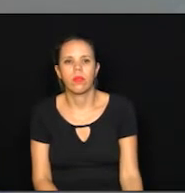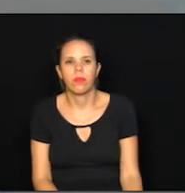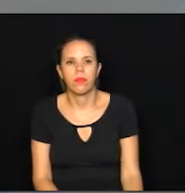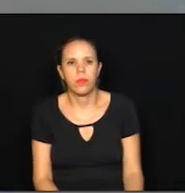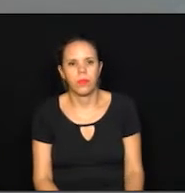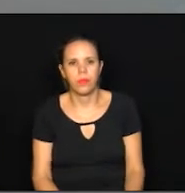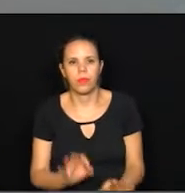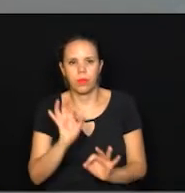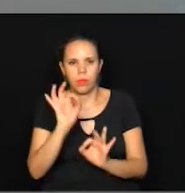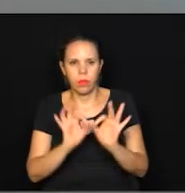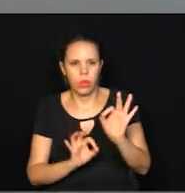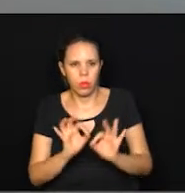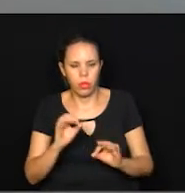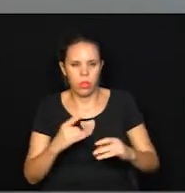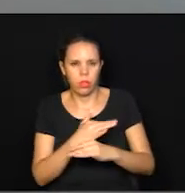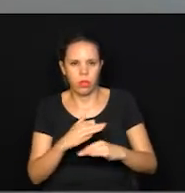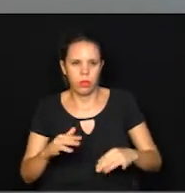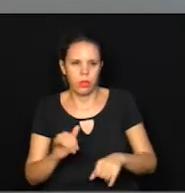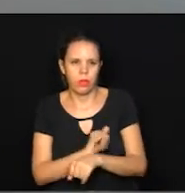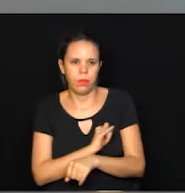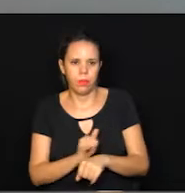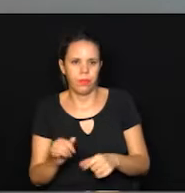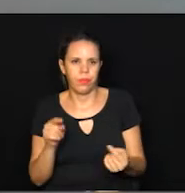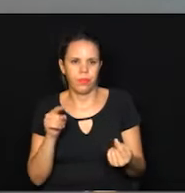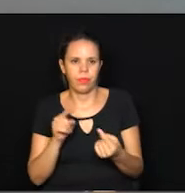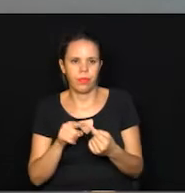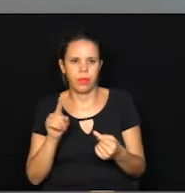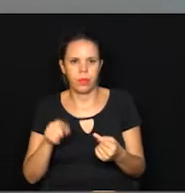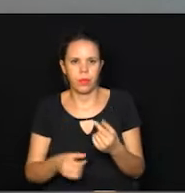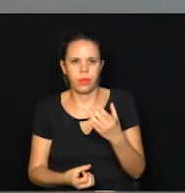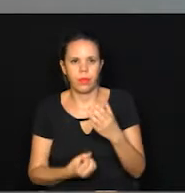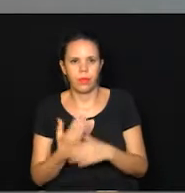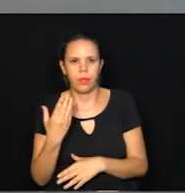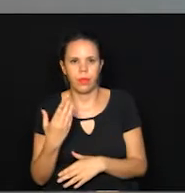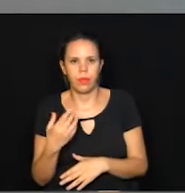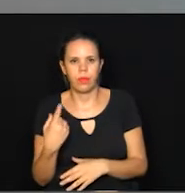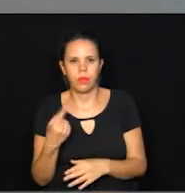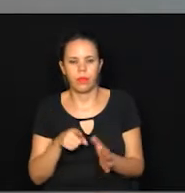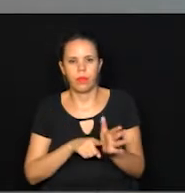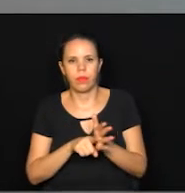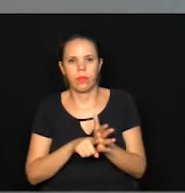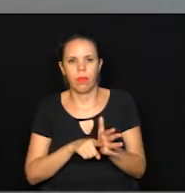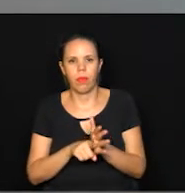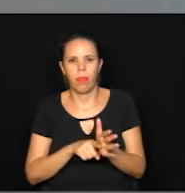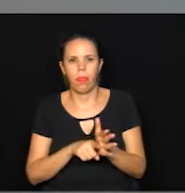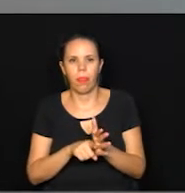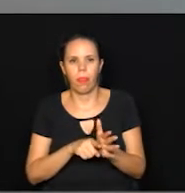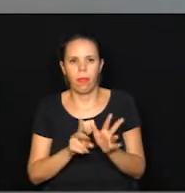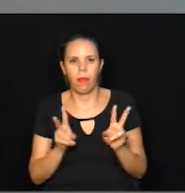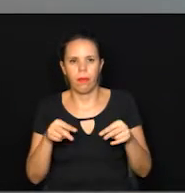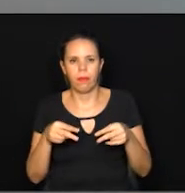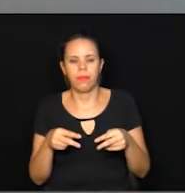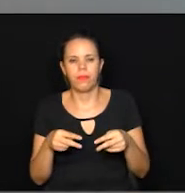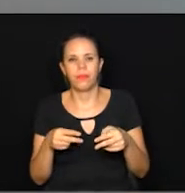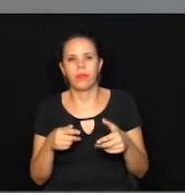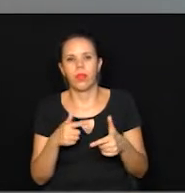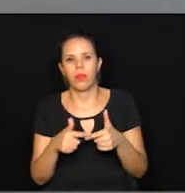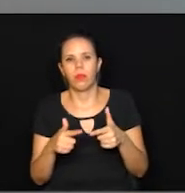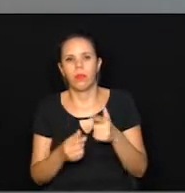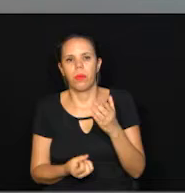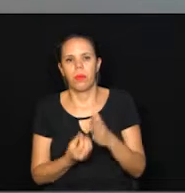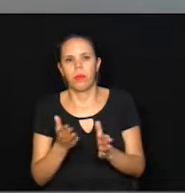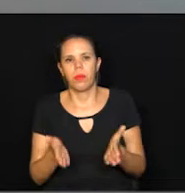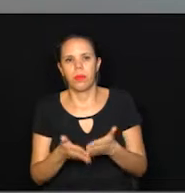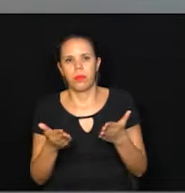O planejamento urbano é a grande linha mestra desse nosso estudo, né, do olhar à vulnerabilidade.